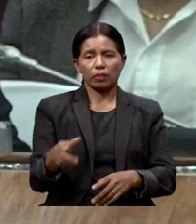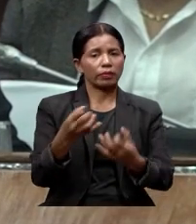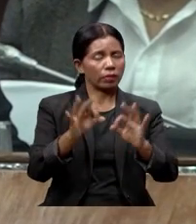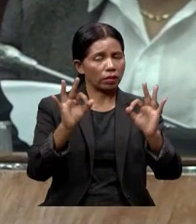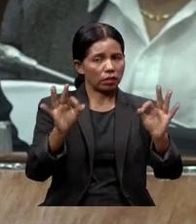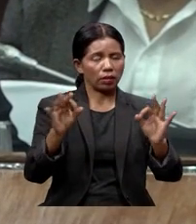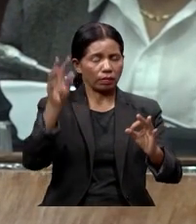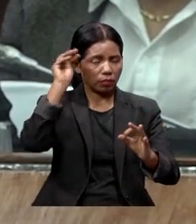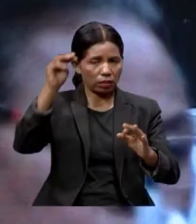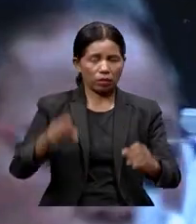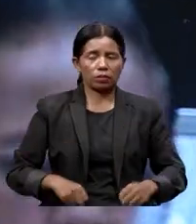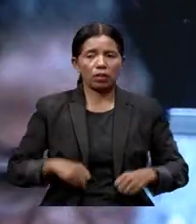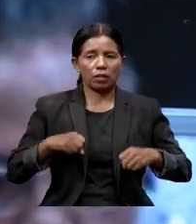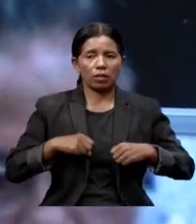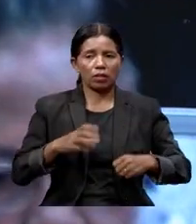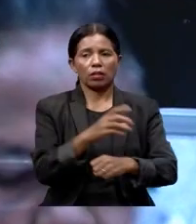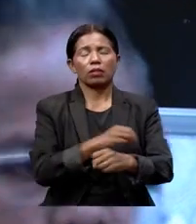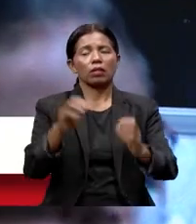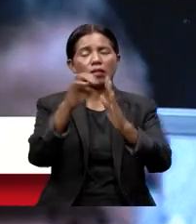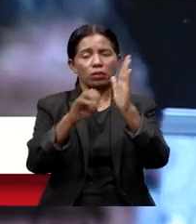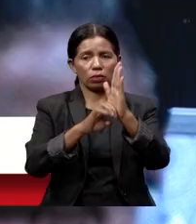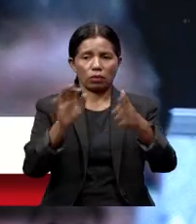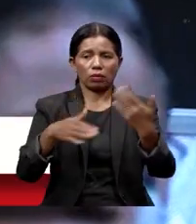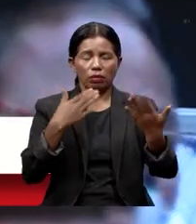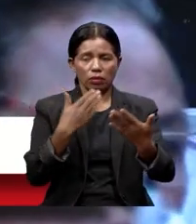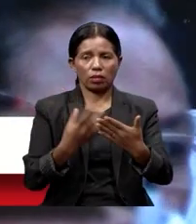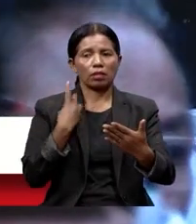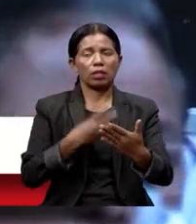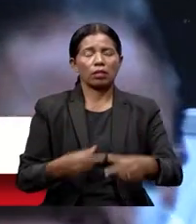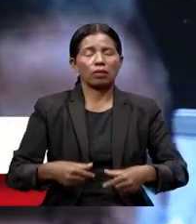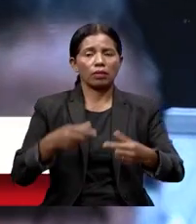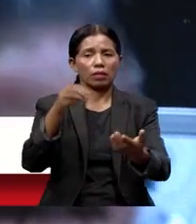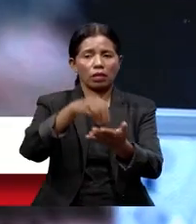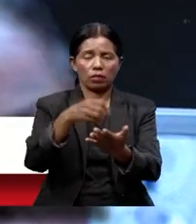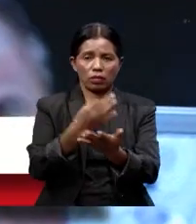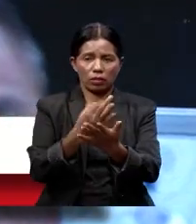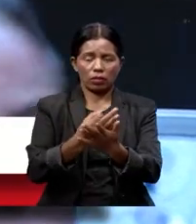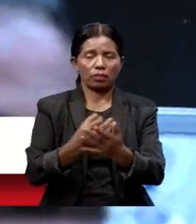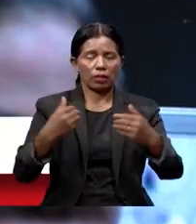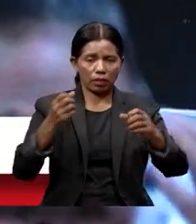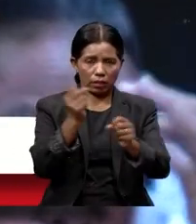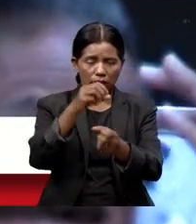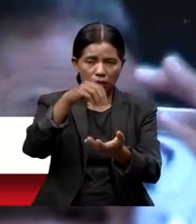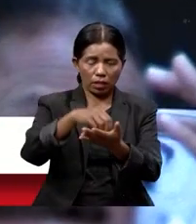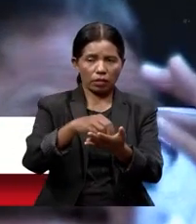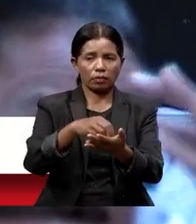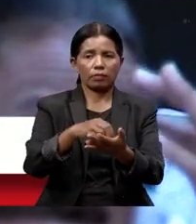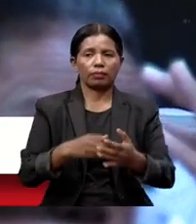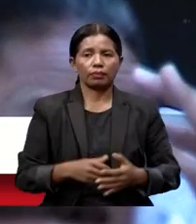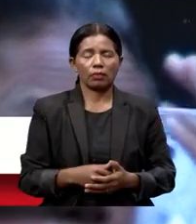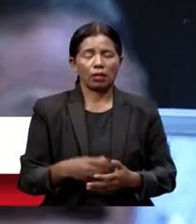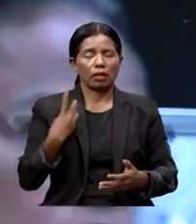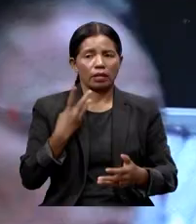o elenco estruturais, não é tal despesa, não é bem famoso, não